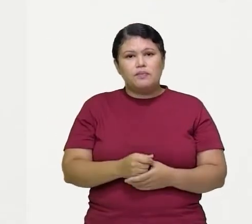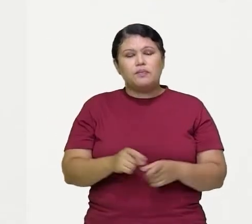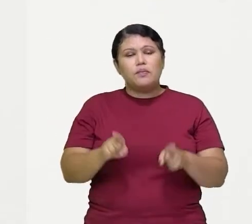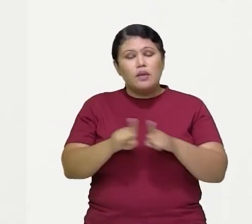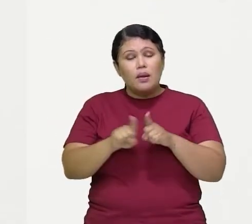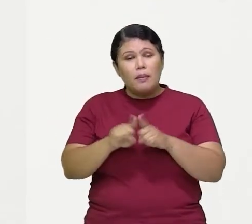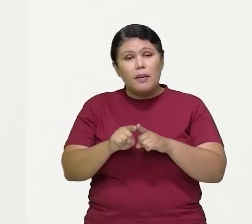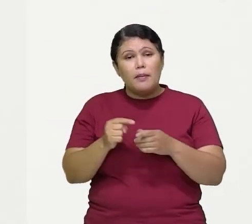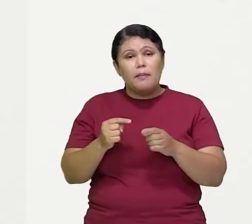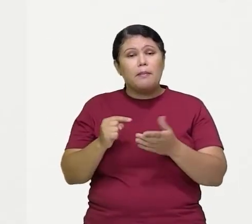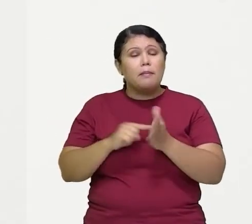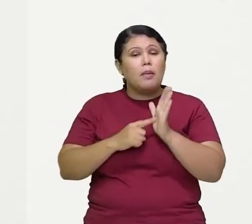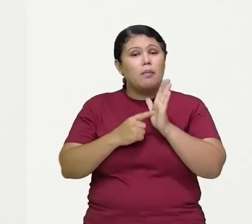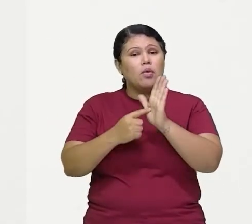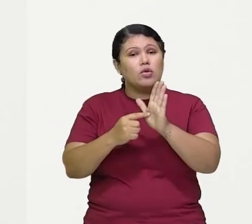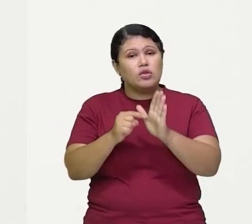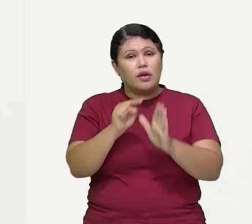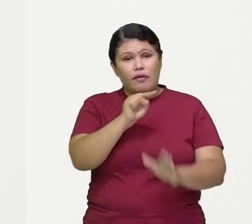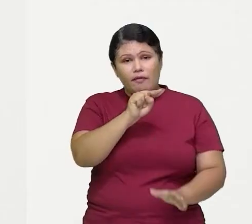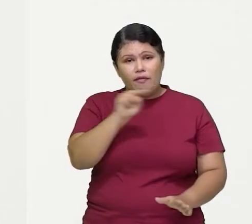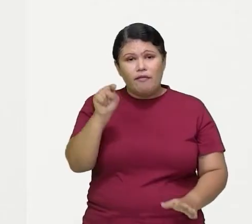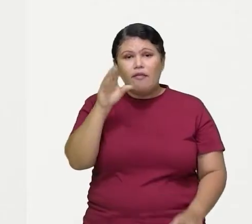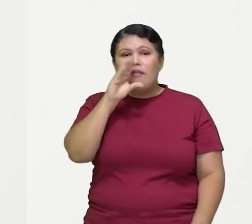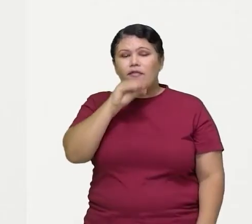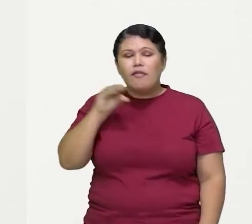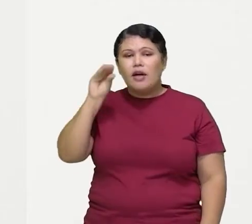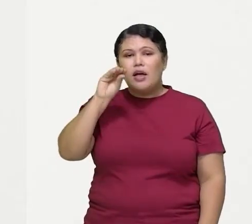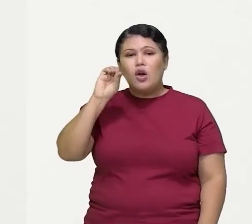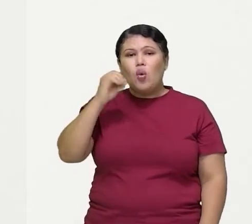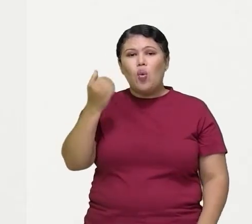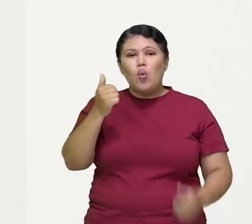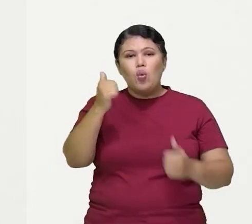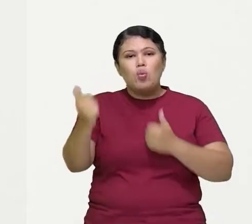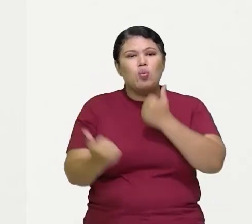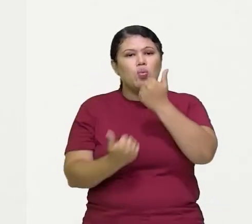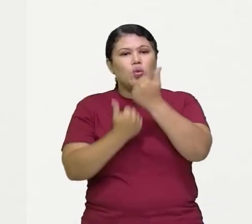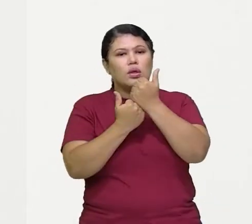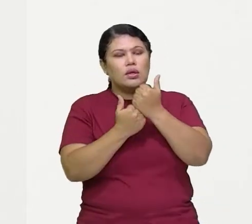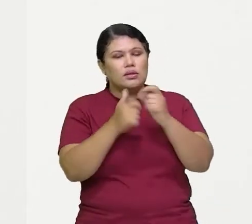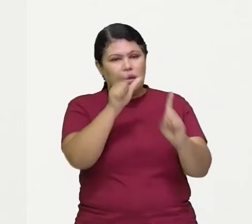Para indicar fala, começo ou fim ou mudança de interlocutor no diálogo.